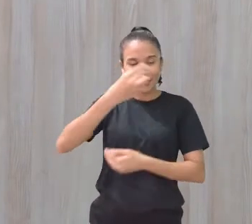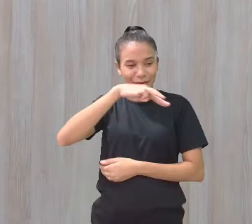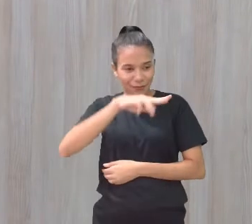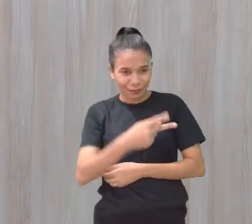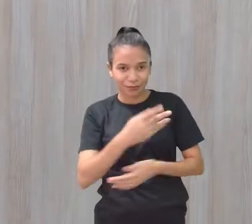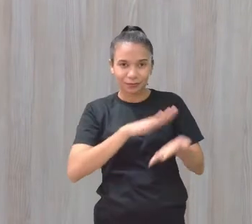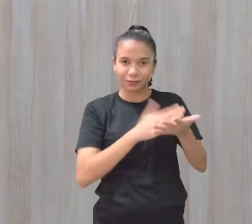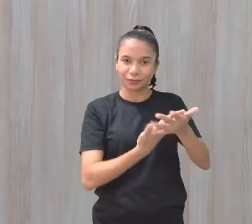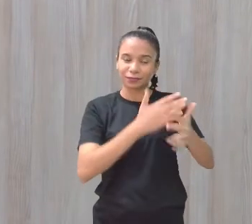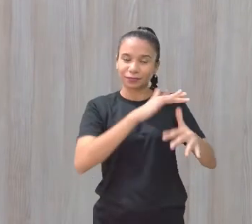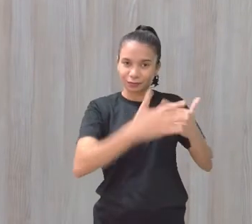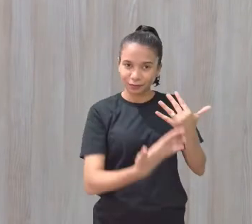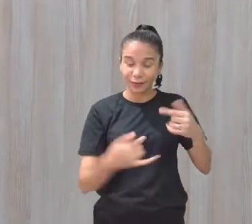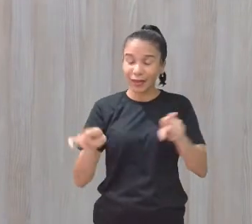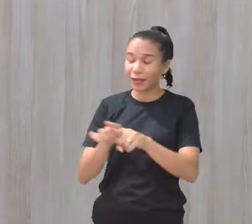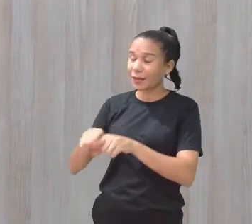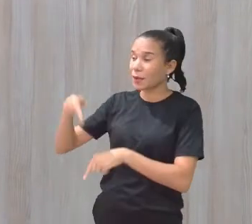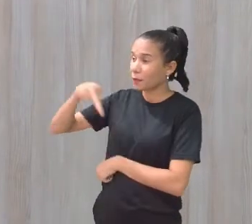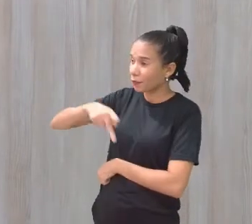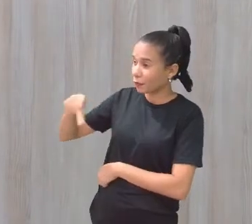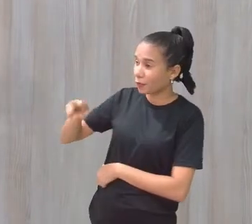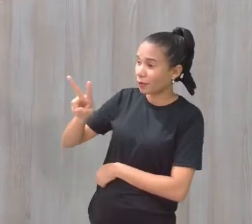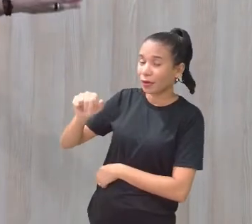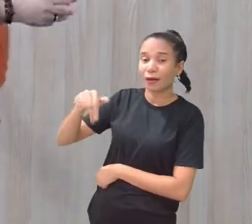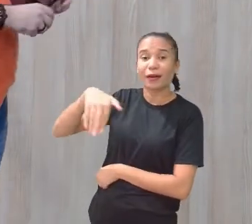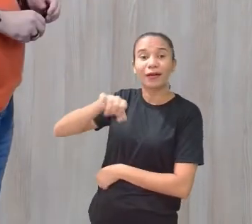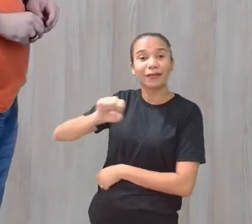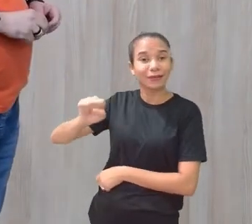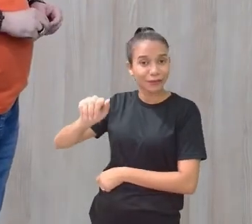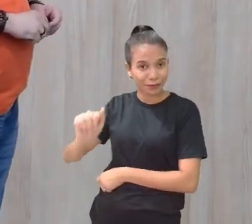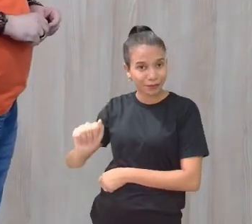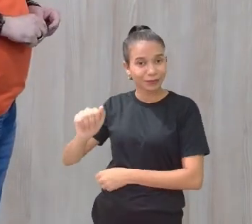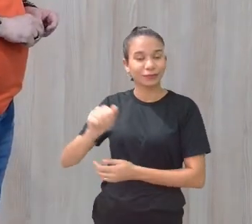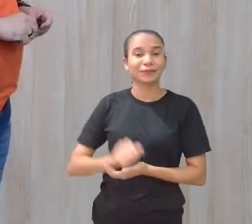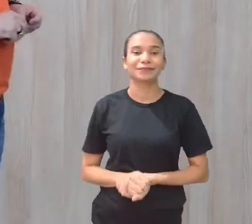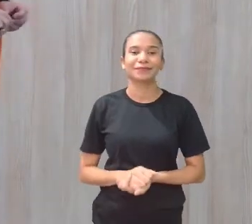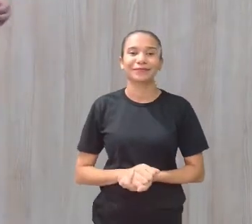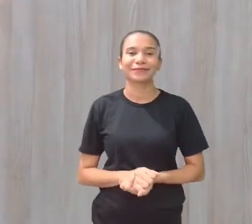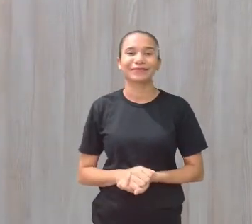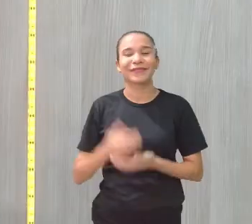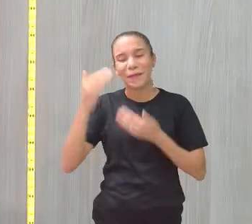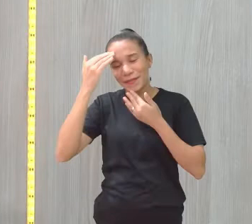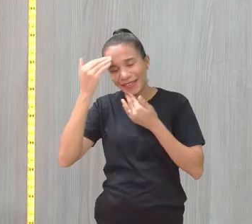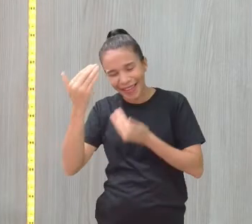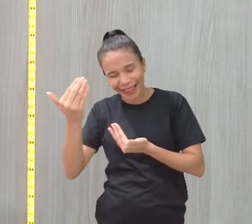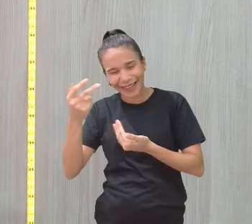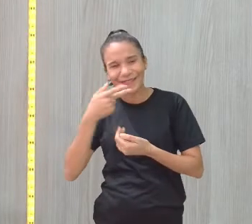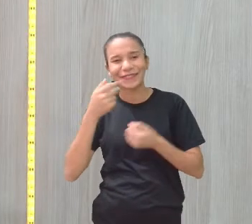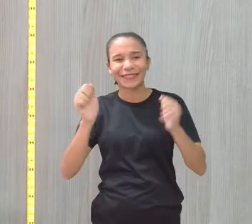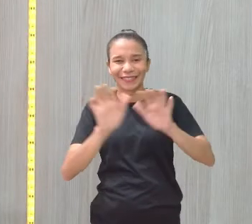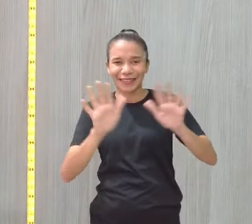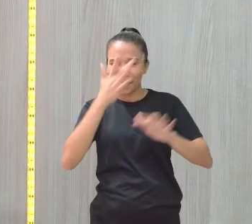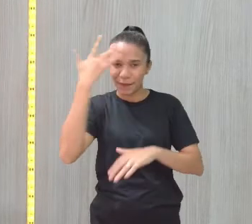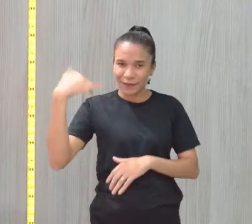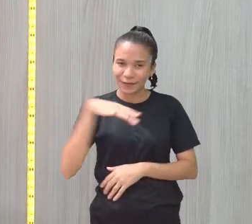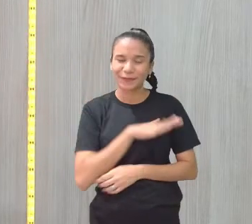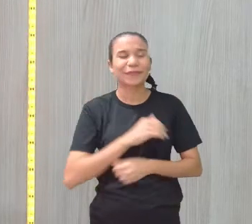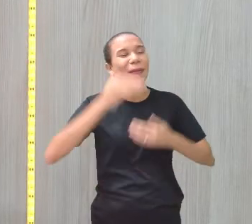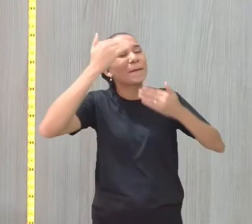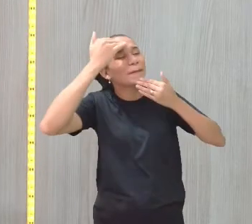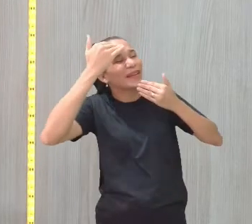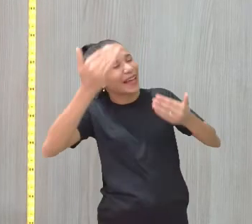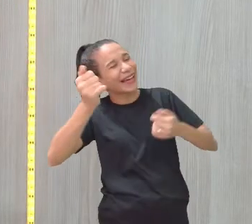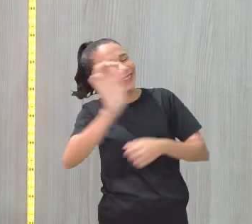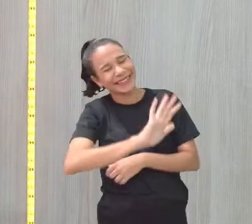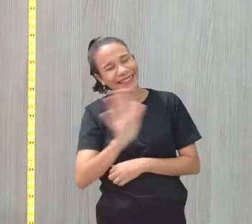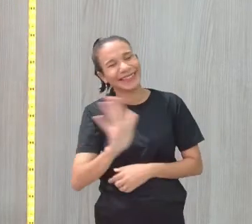Helena, nossa intérprete, e agradecendo a nossa colega, querida professora Vanessa. Obrigada. Vanessa, se despede aí do pessoal. Obrigada,